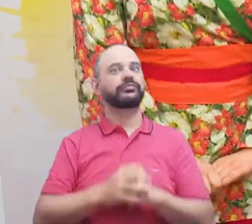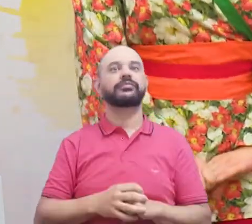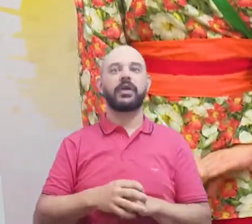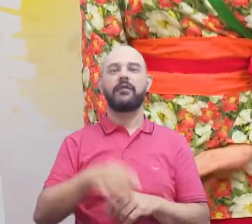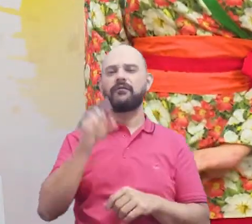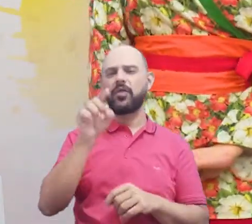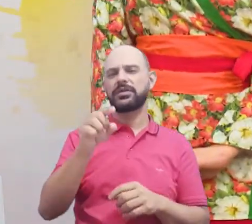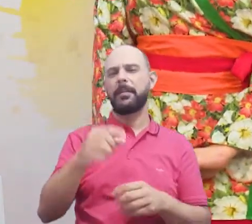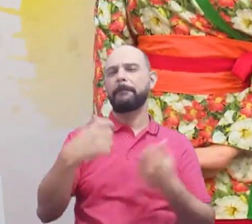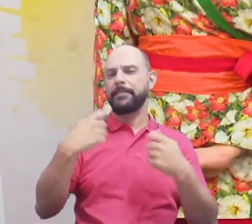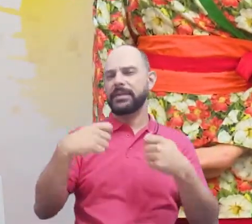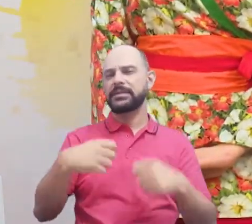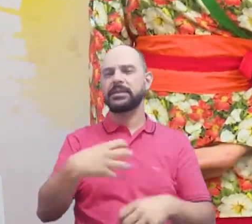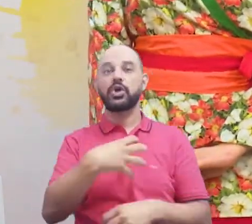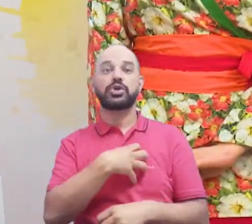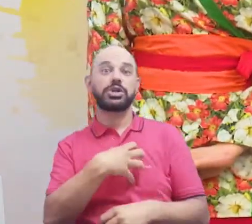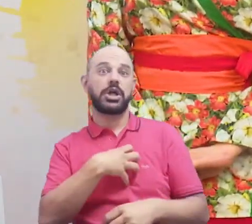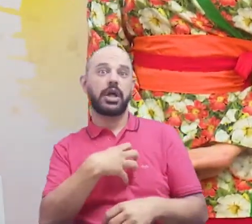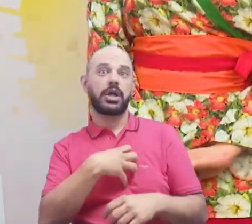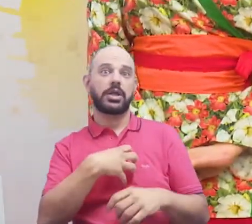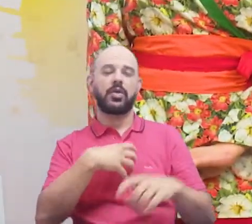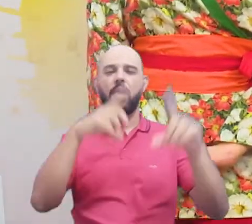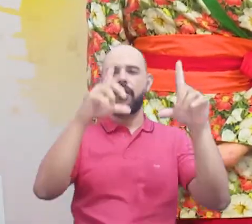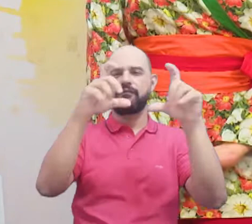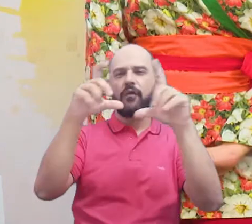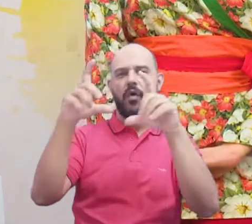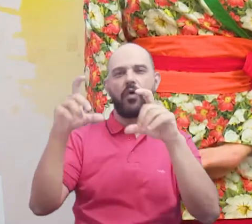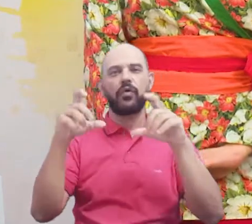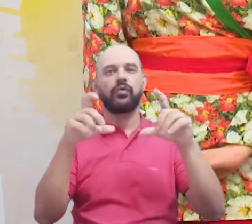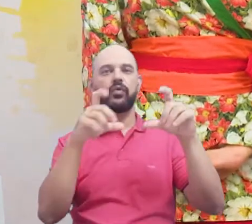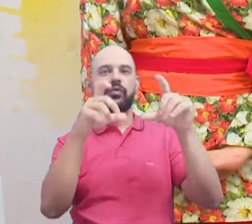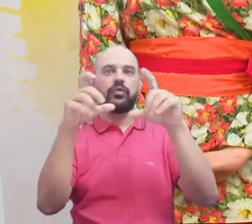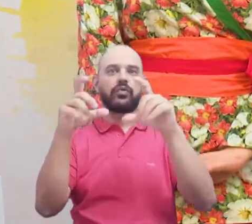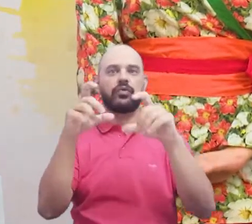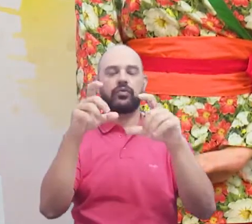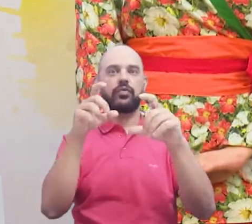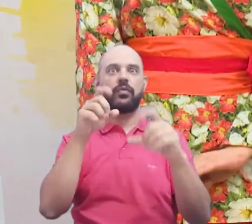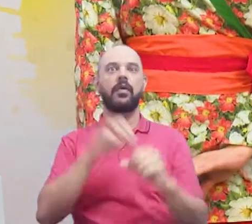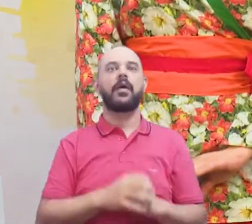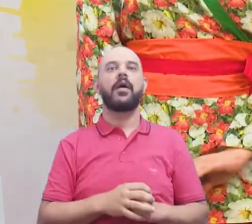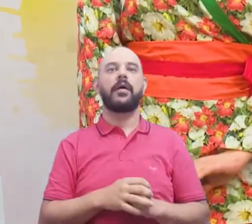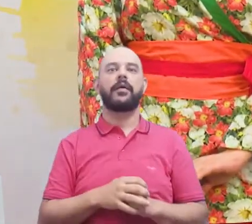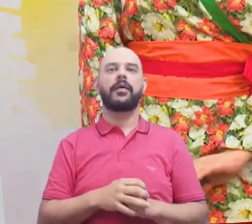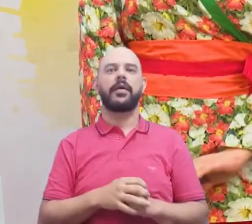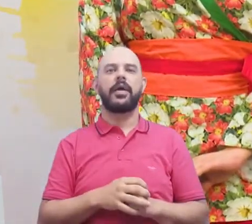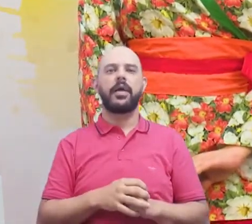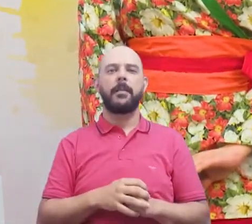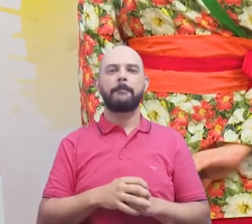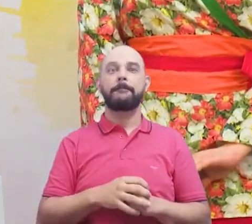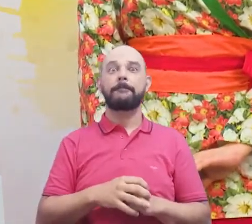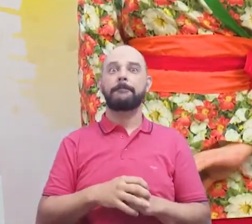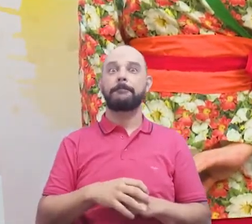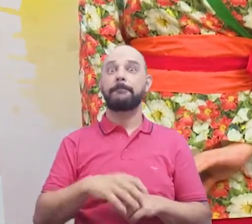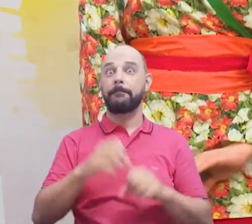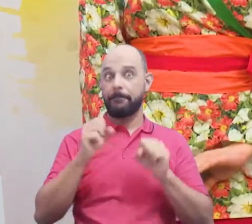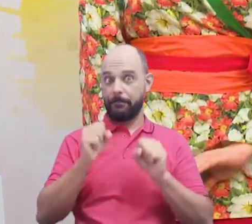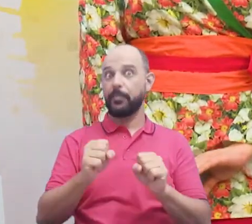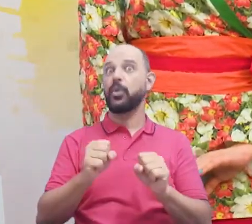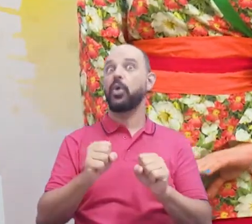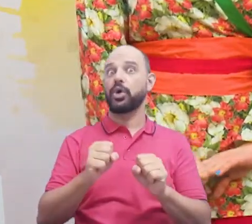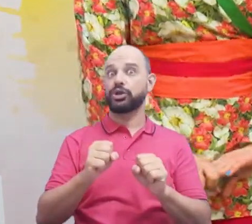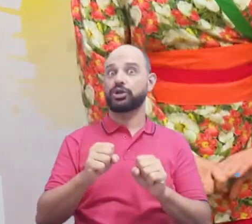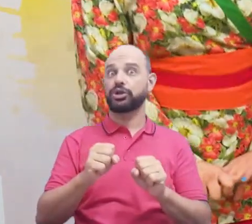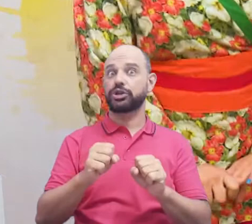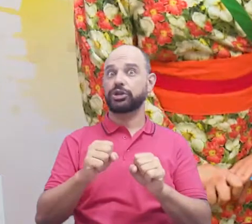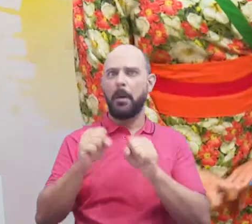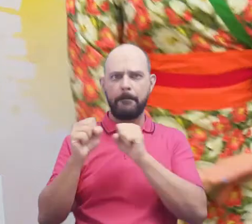formas das fotos óbvias ou abstratas. Lembre-se que elas são muito poderosas para